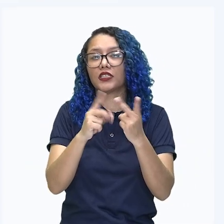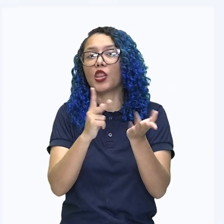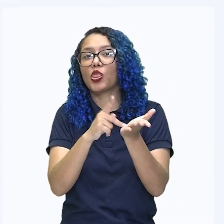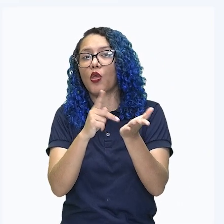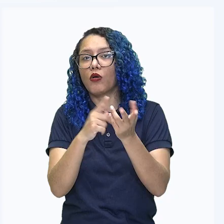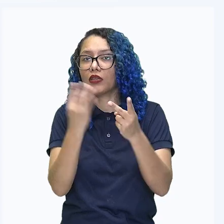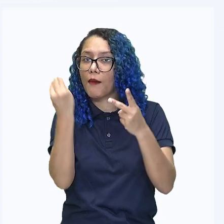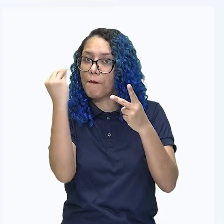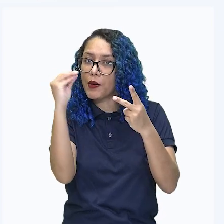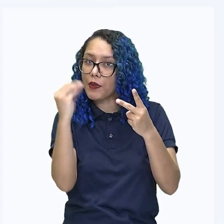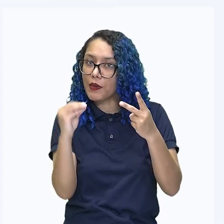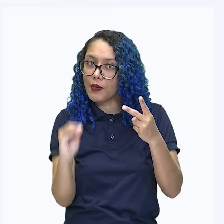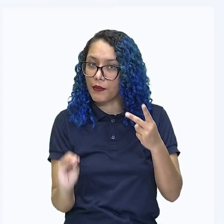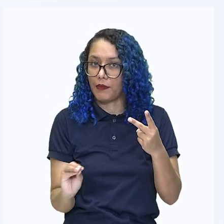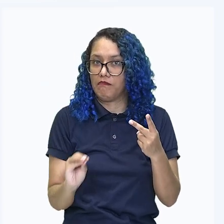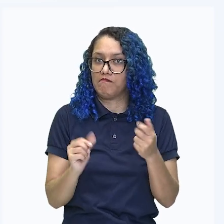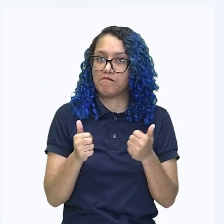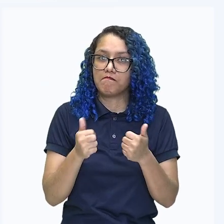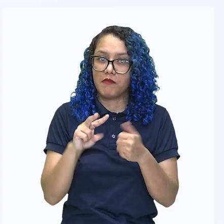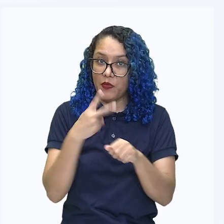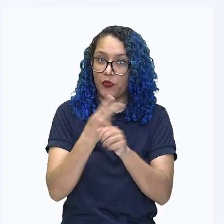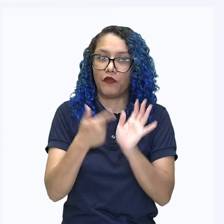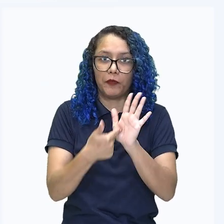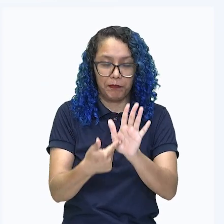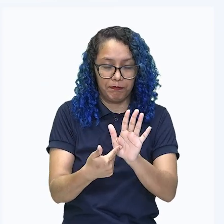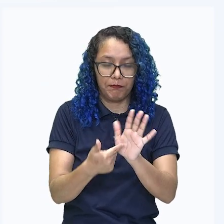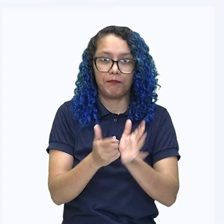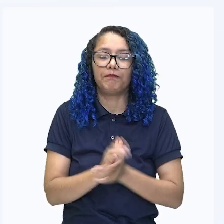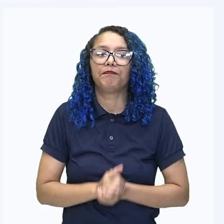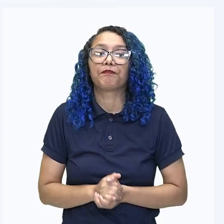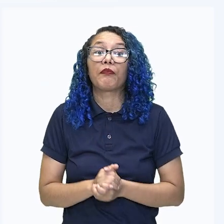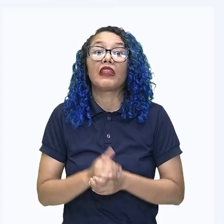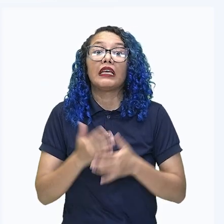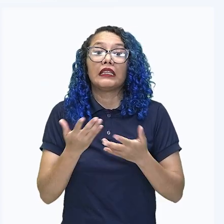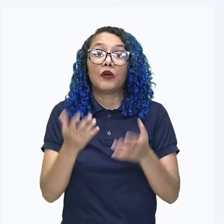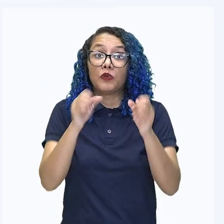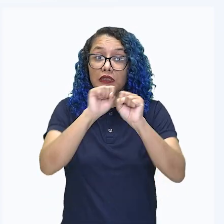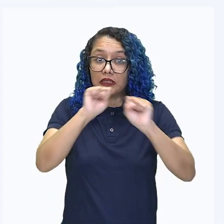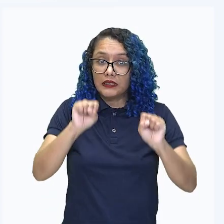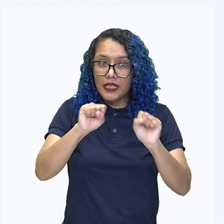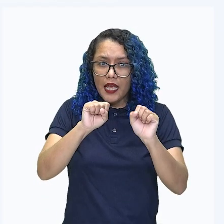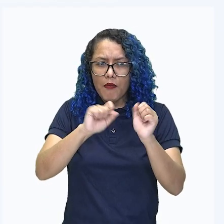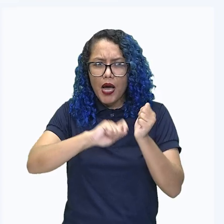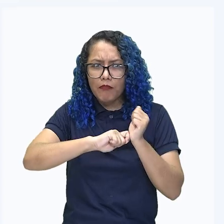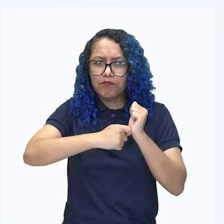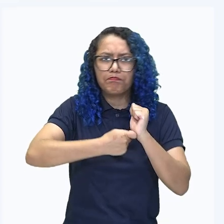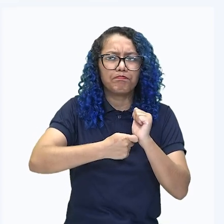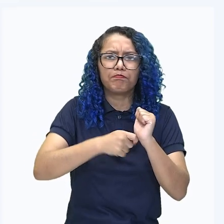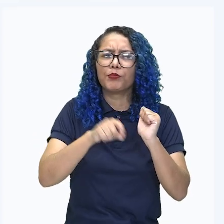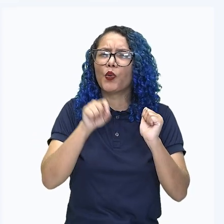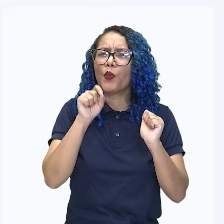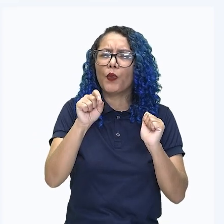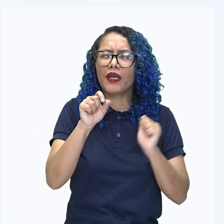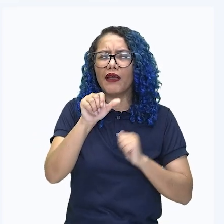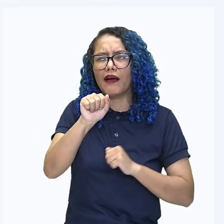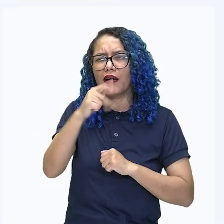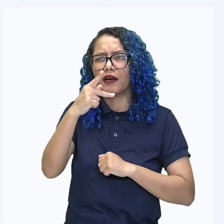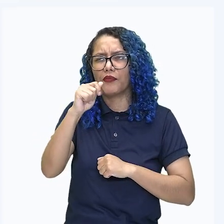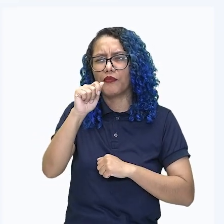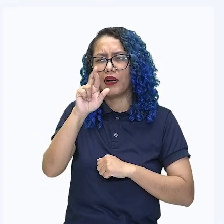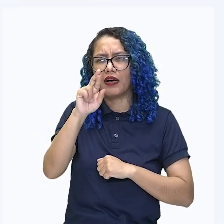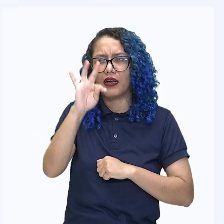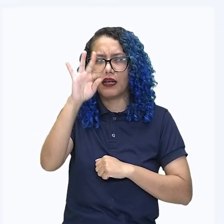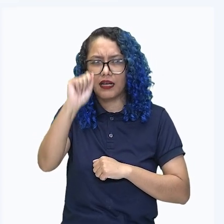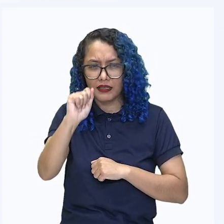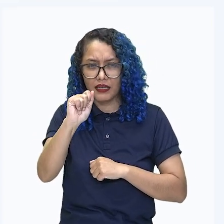vai ver um pouquinho daqui a pouco. Então, o sistema ele bloqueia o que a gente chama de aparata, que é o